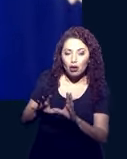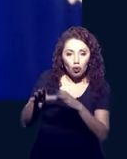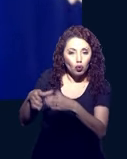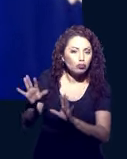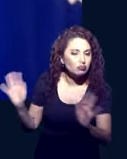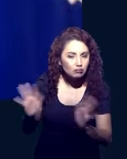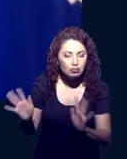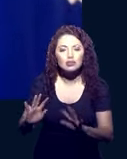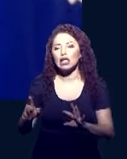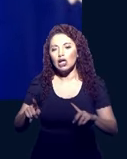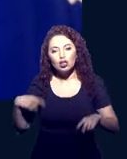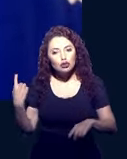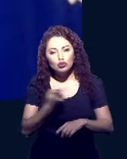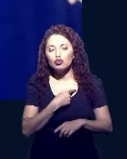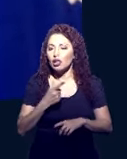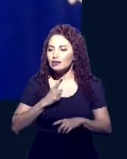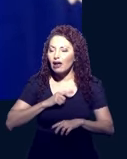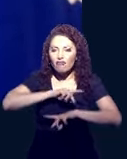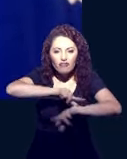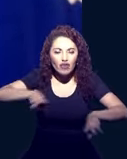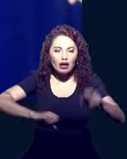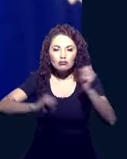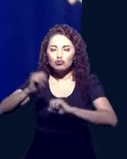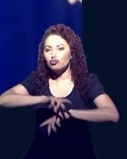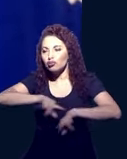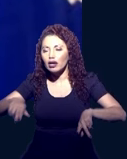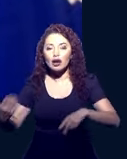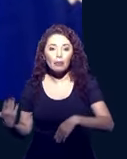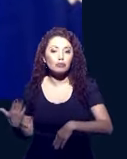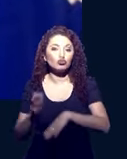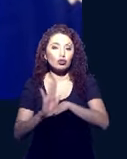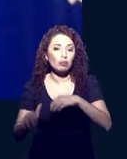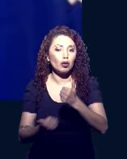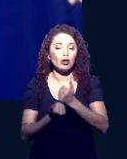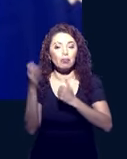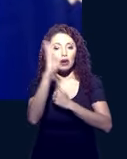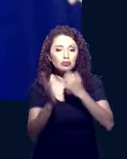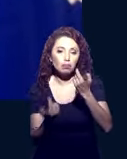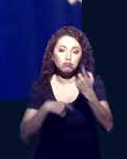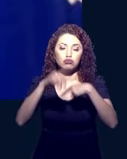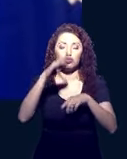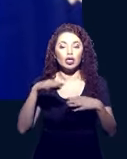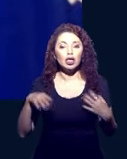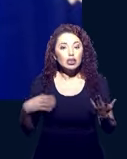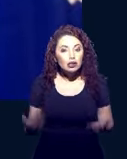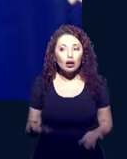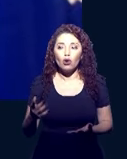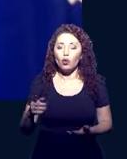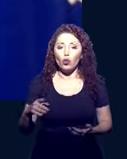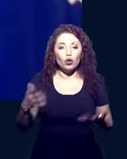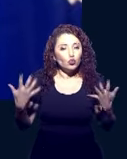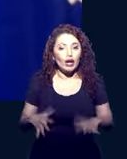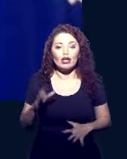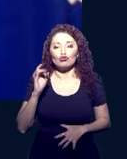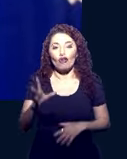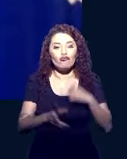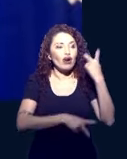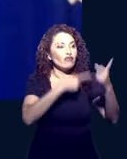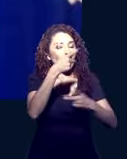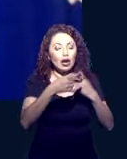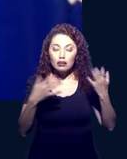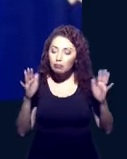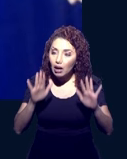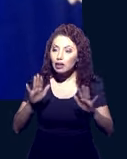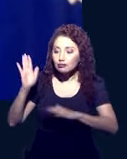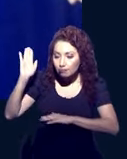têm que contribuir para o crescimento do Brasil Então o que eu busco fazer é realmente ter não só o discurso mas as ações de muita cautela